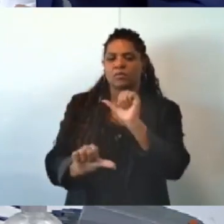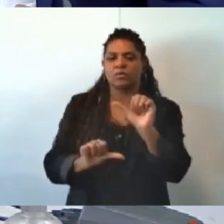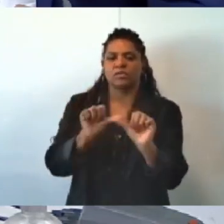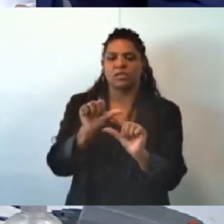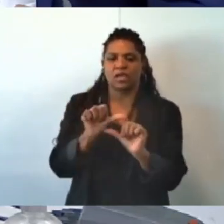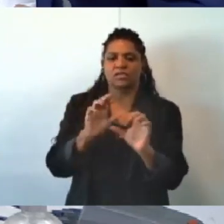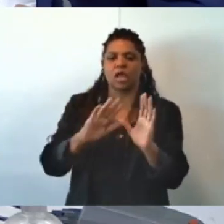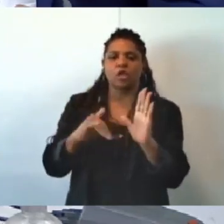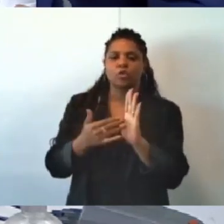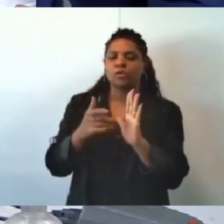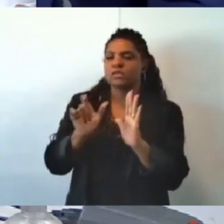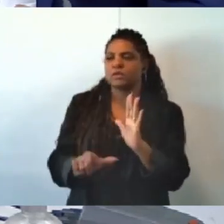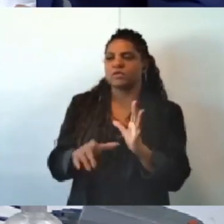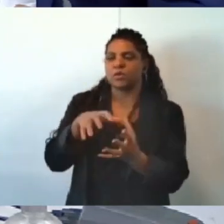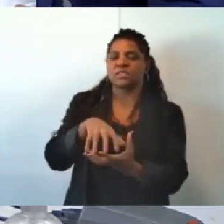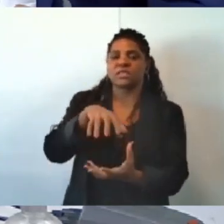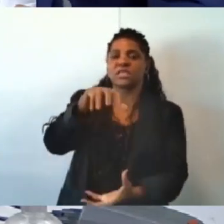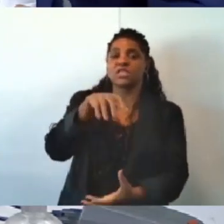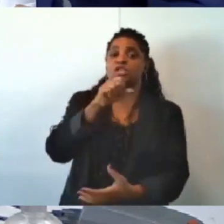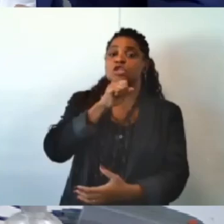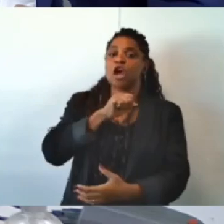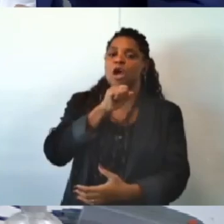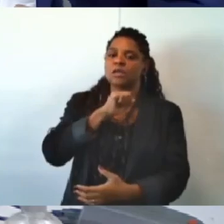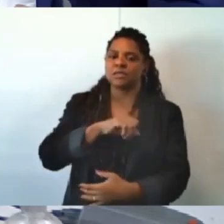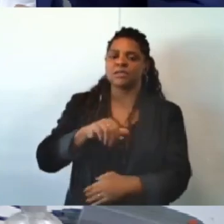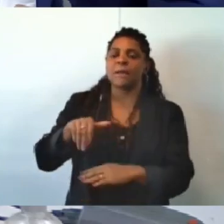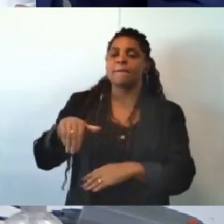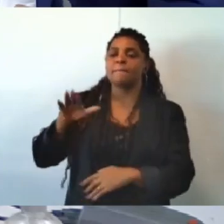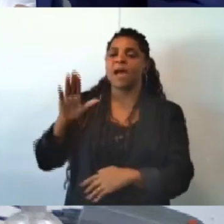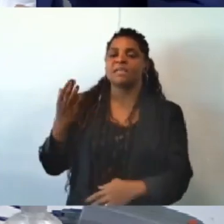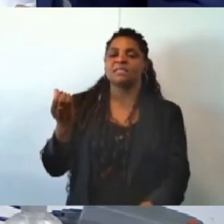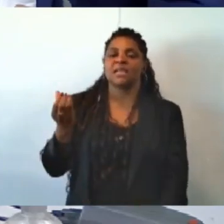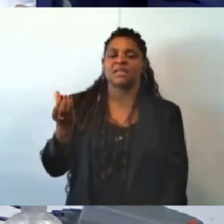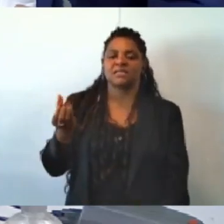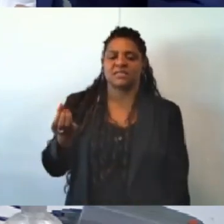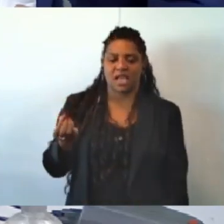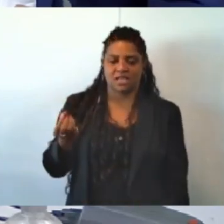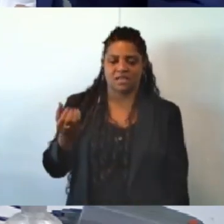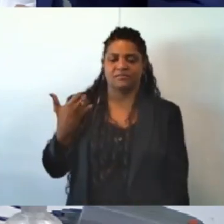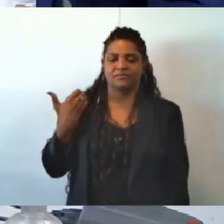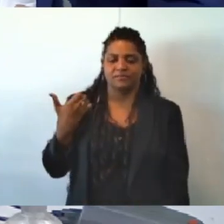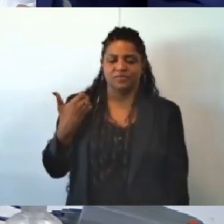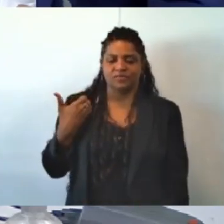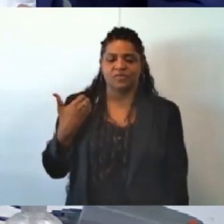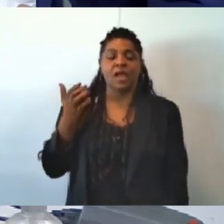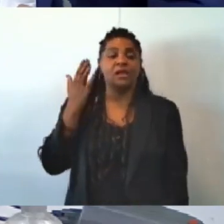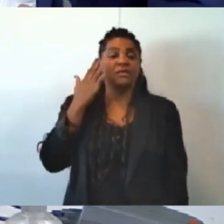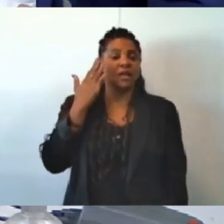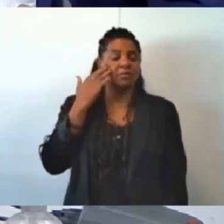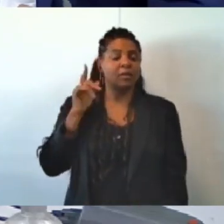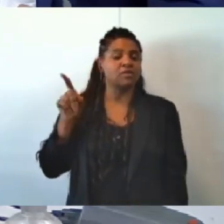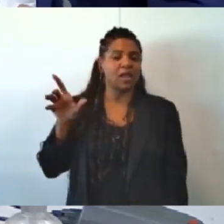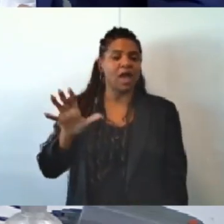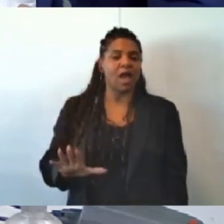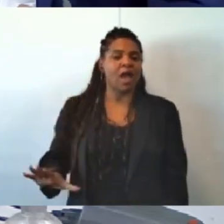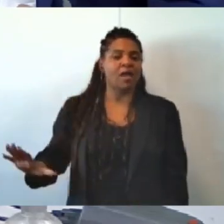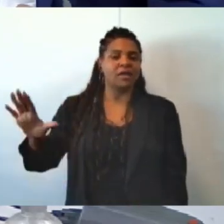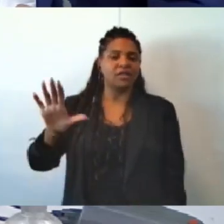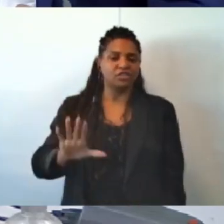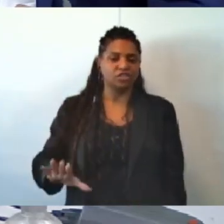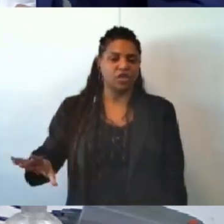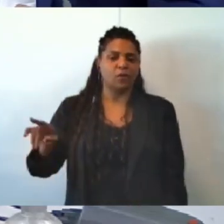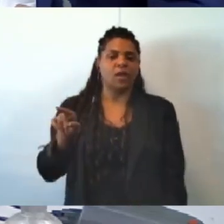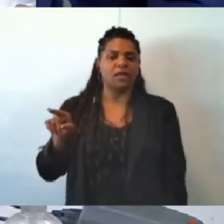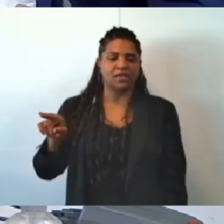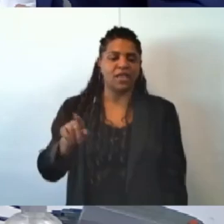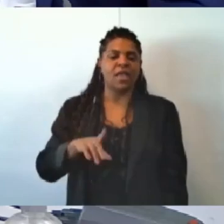idosos. São pessoas que têm acima de 60 anos de idade. E a gente sabe que a região, aquela região ali, é uma